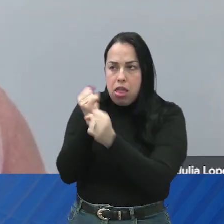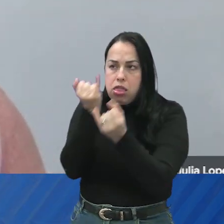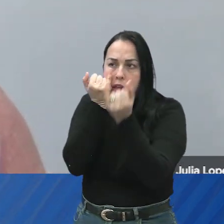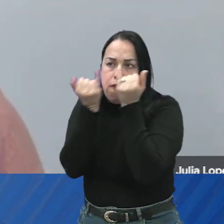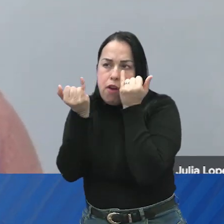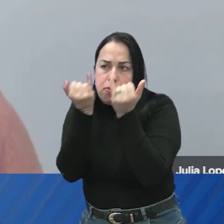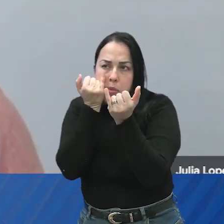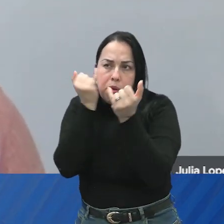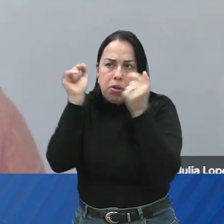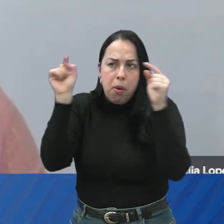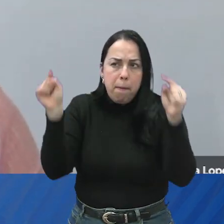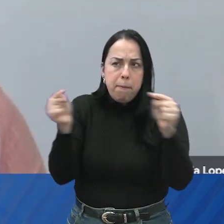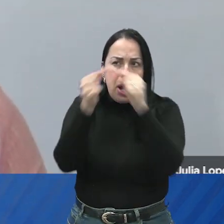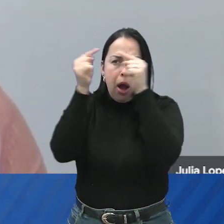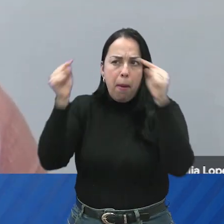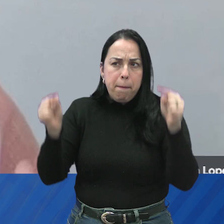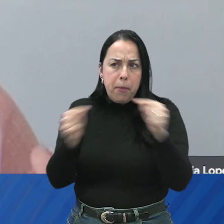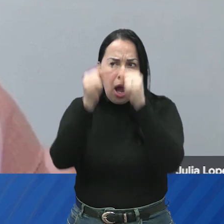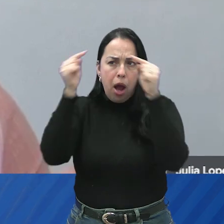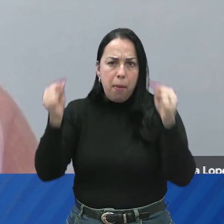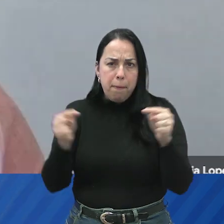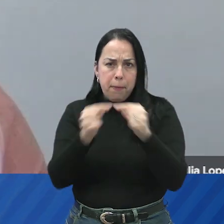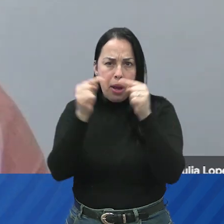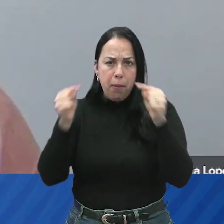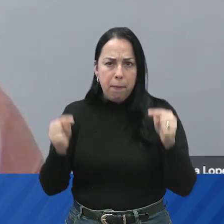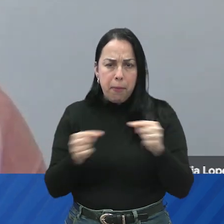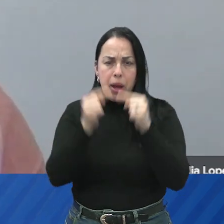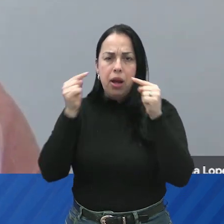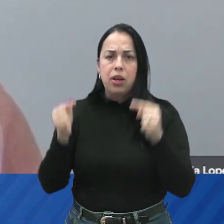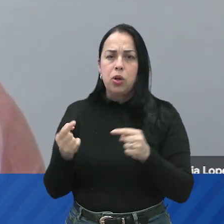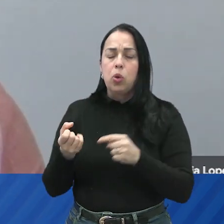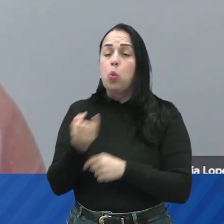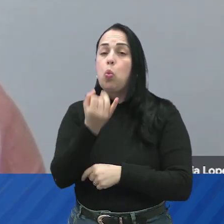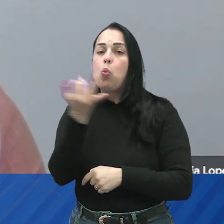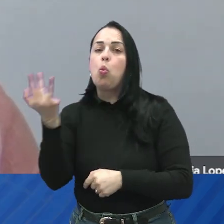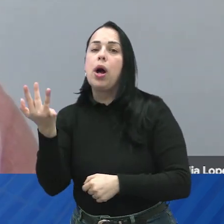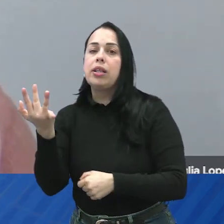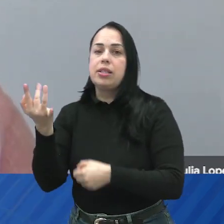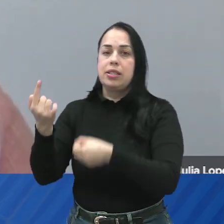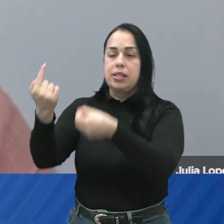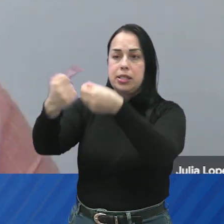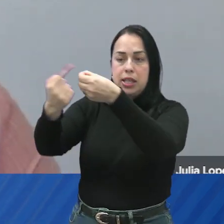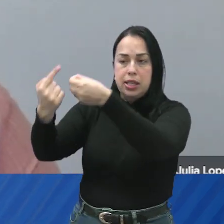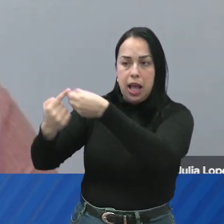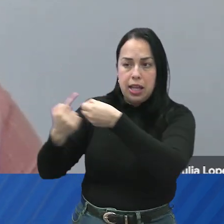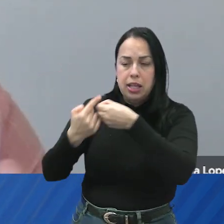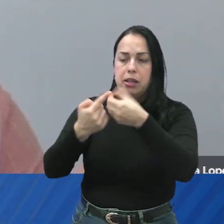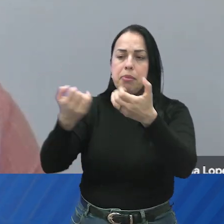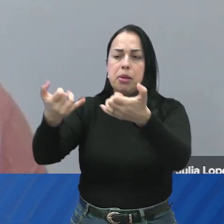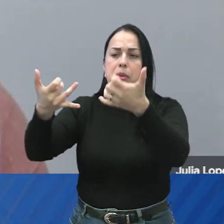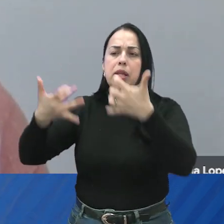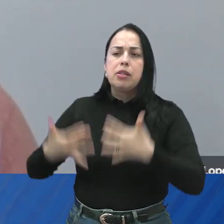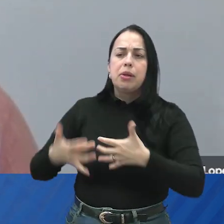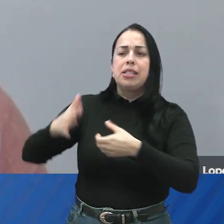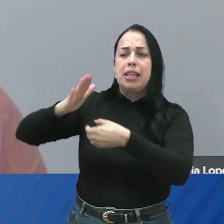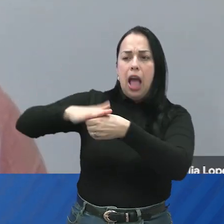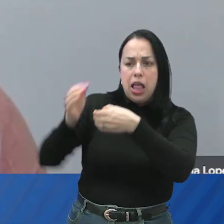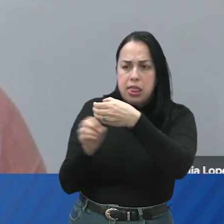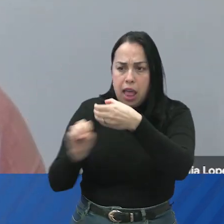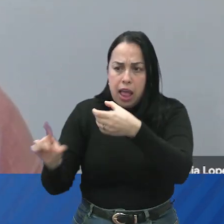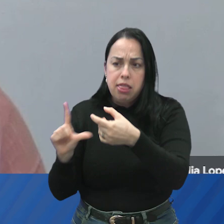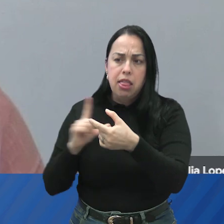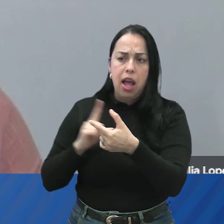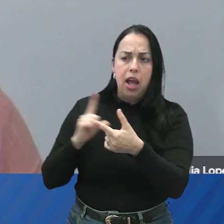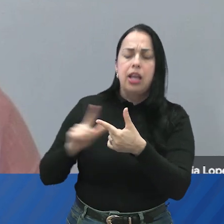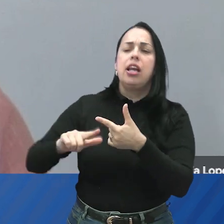dados oficiais, a gente cruza os números que foram reportados pelos municípios sobre como é a cobertura de